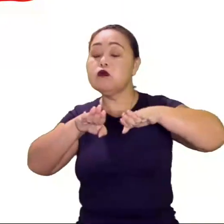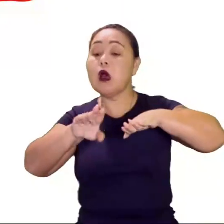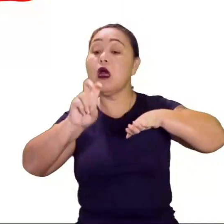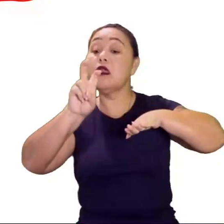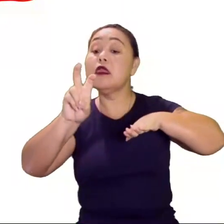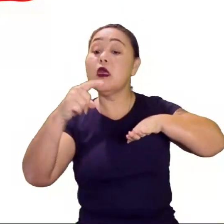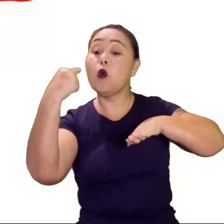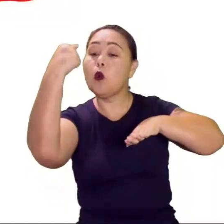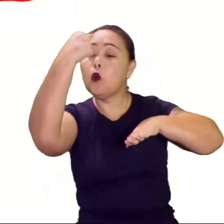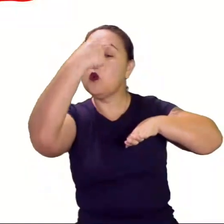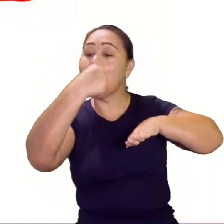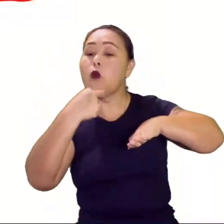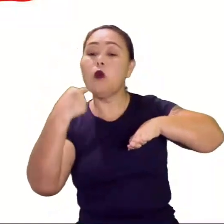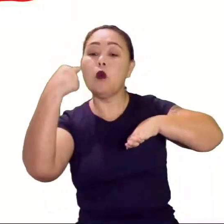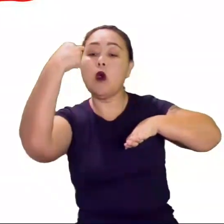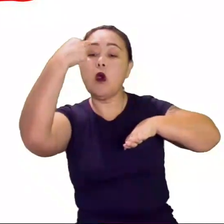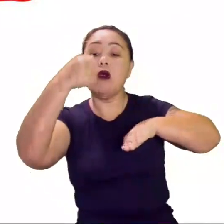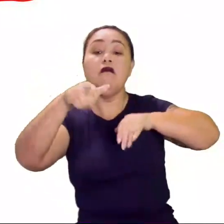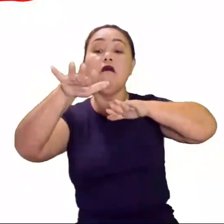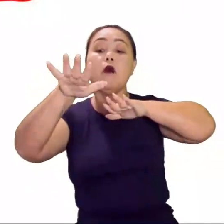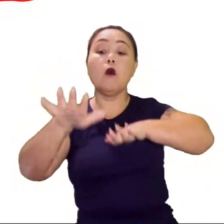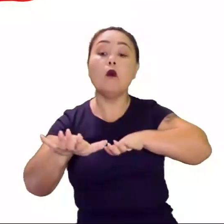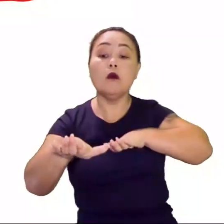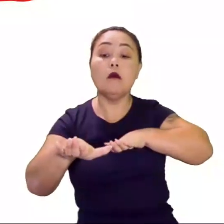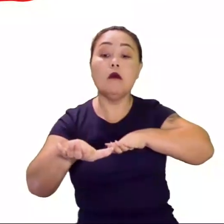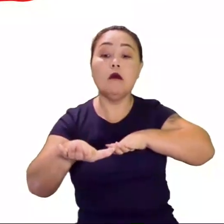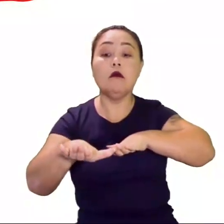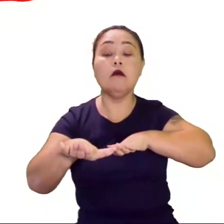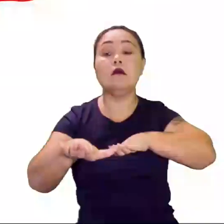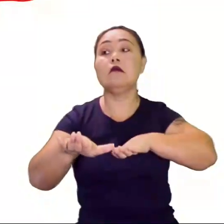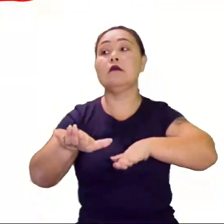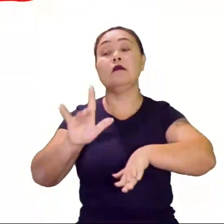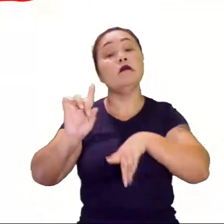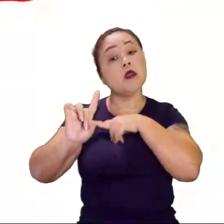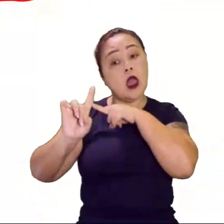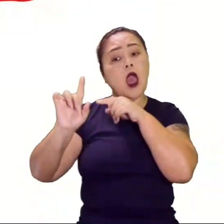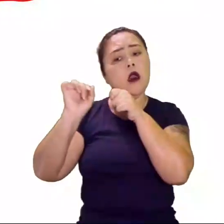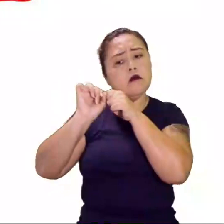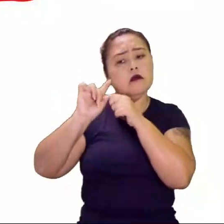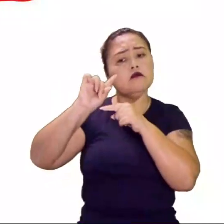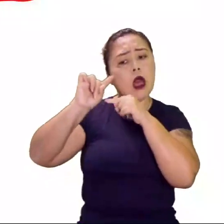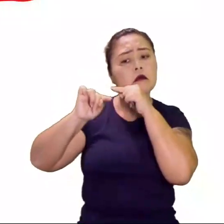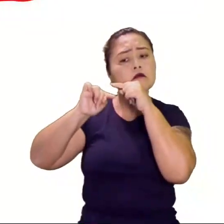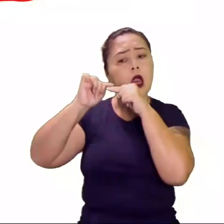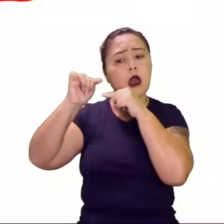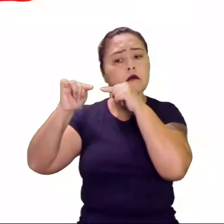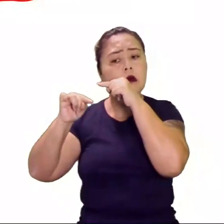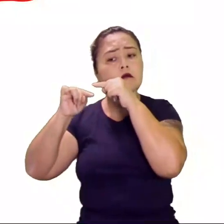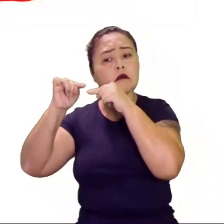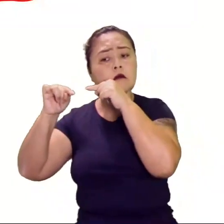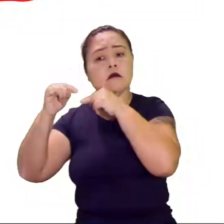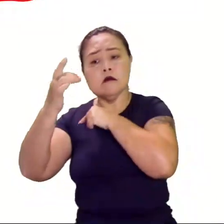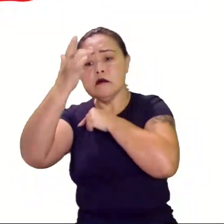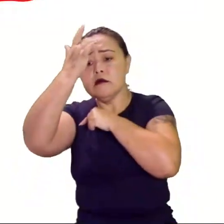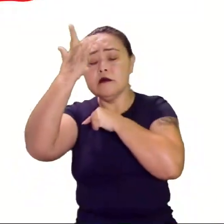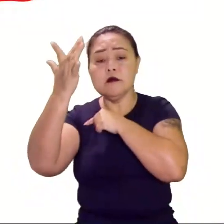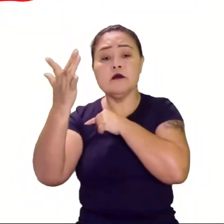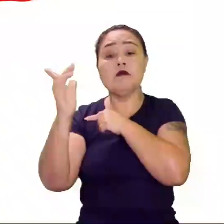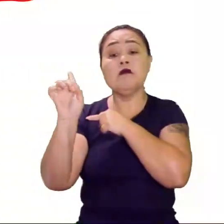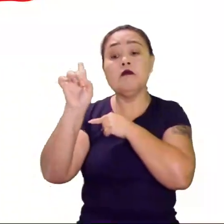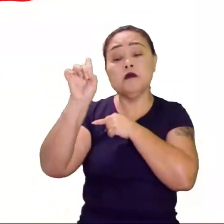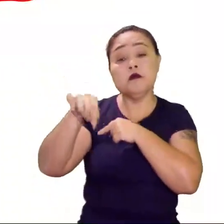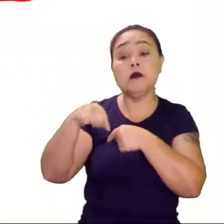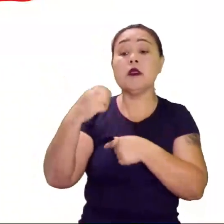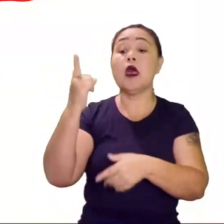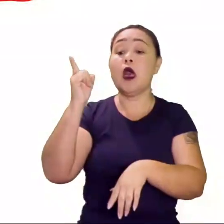neste local? Como é só 5, né, professor Maurício? A gente pode fazendo decrescendo aqui, né? Porque fica até mais fácil, né? Então, quem é o